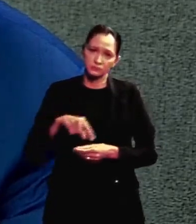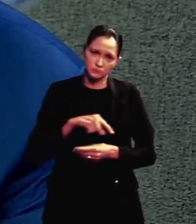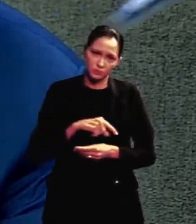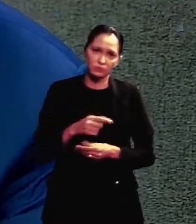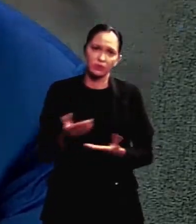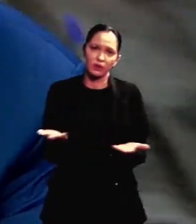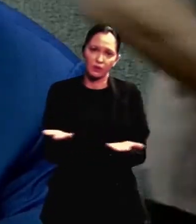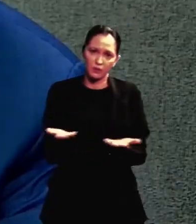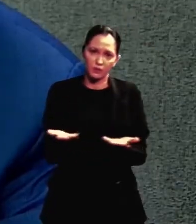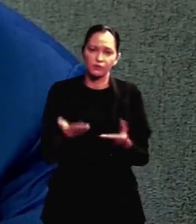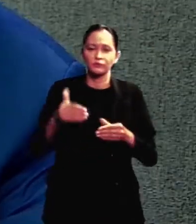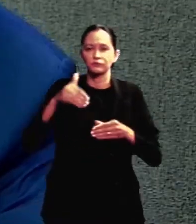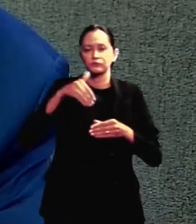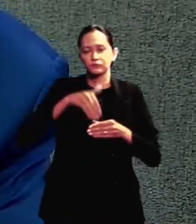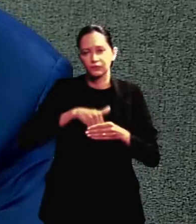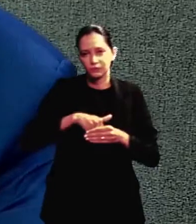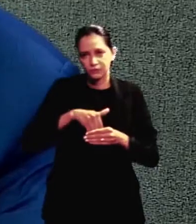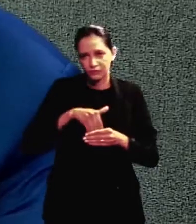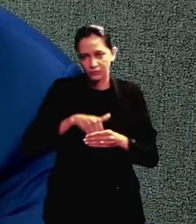votando a